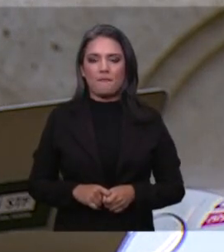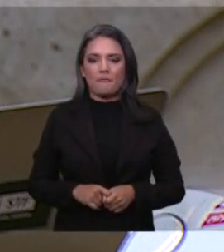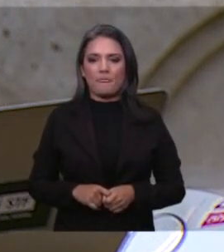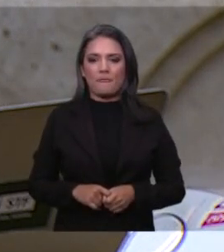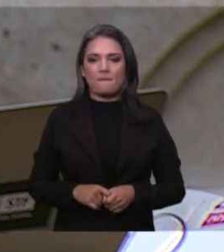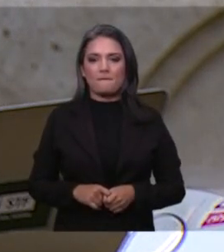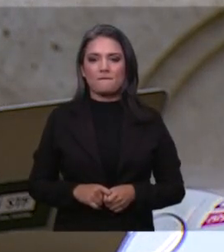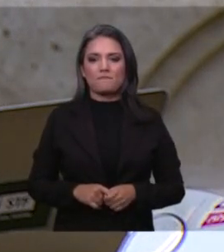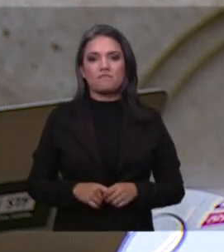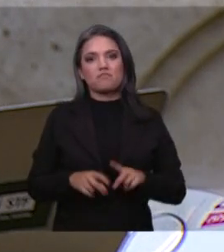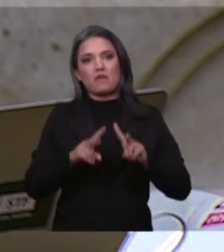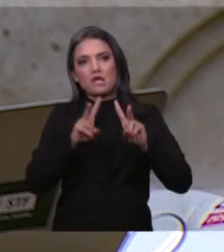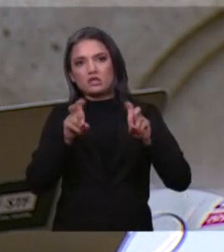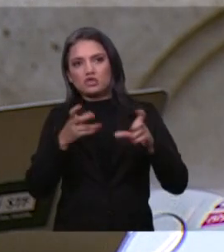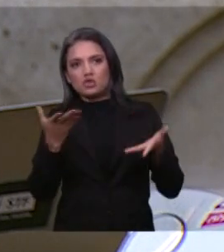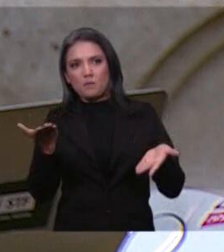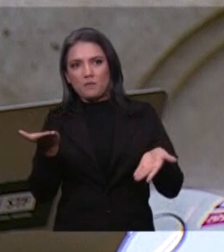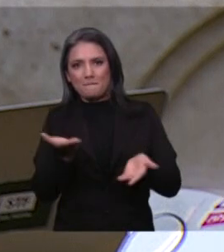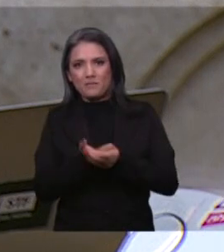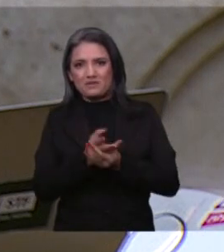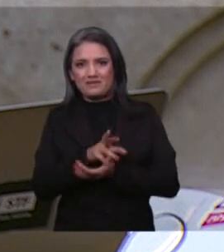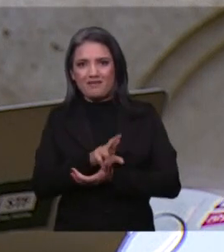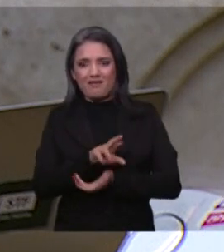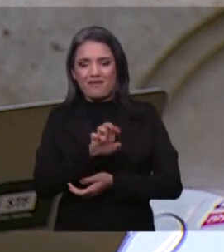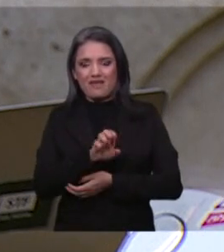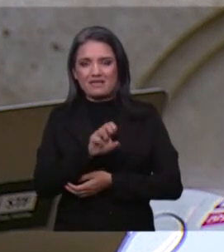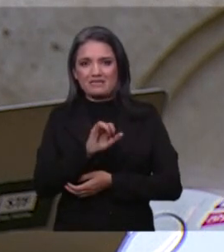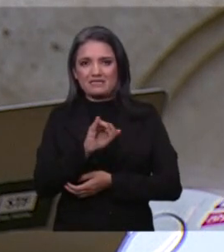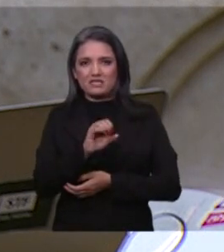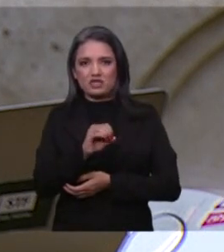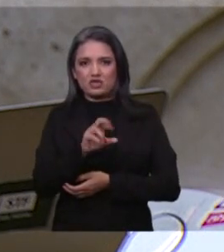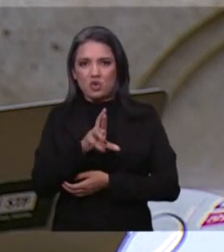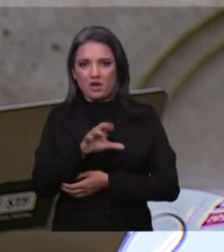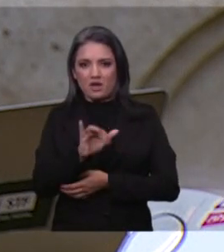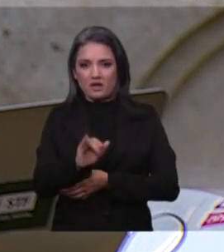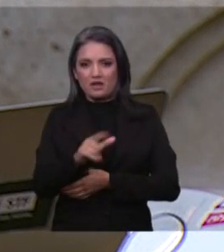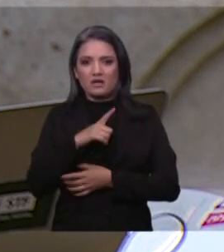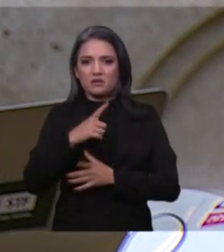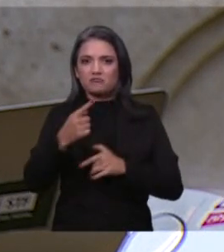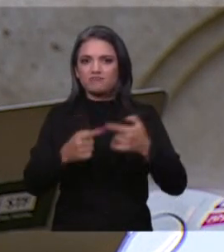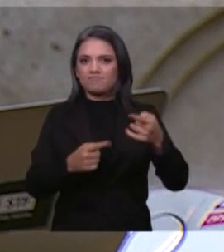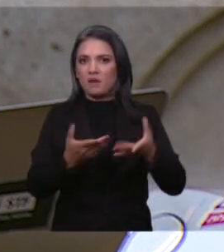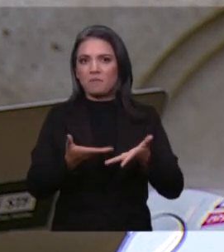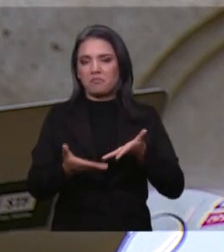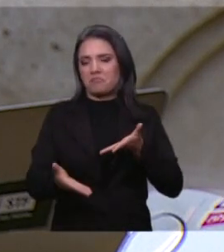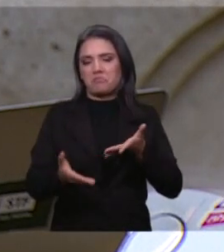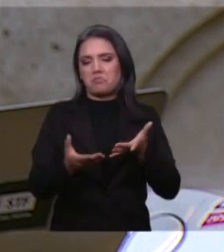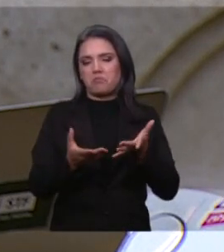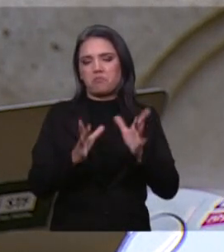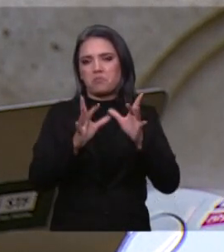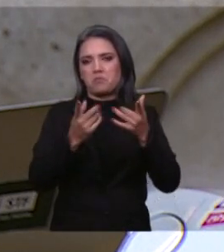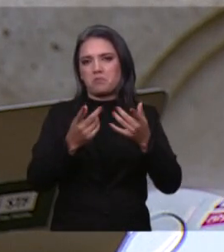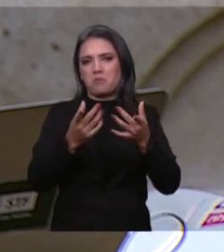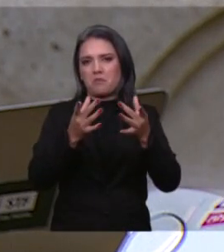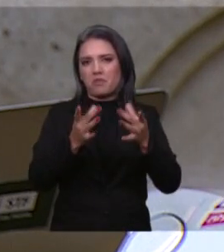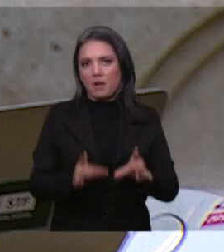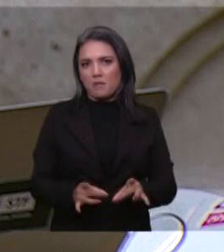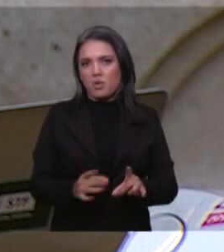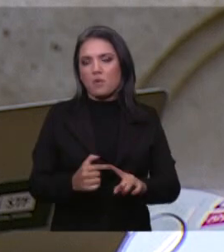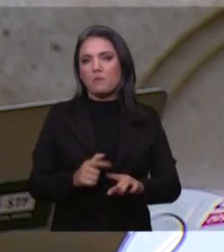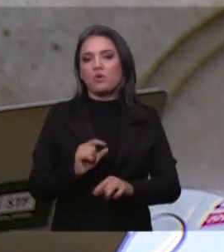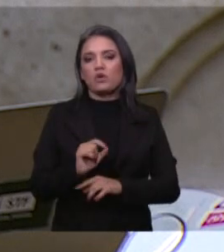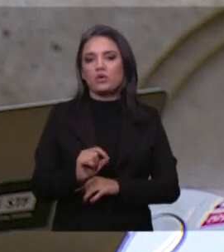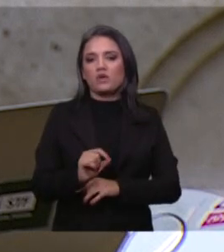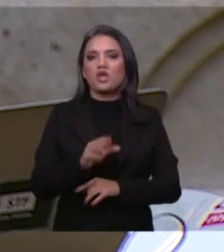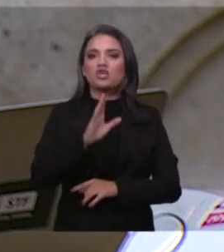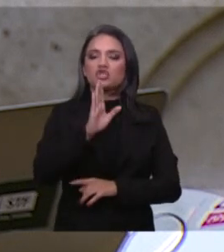Relativamente à ação rescisória, fica prejudicada a discussão, tendo em vista